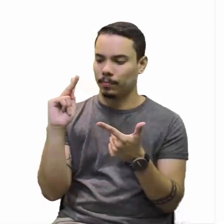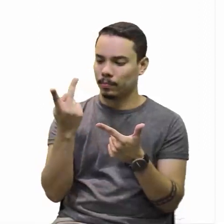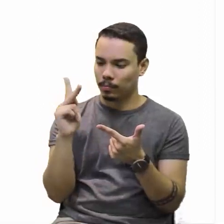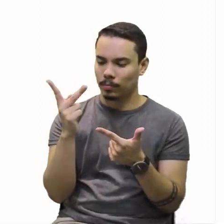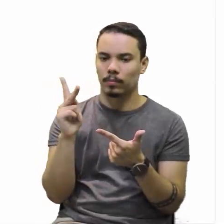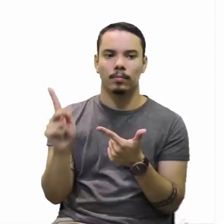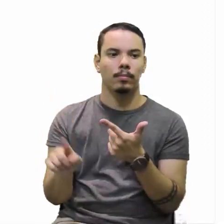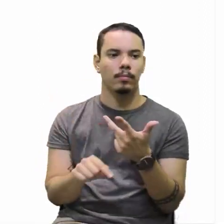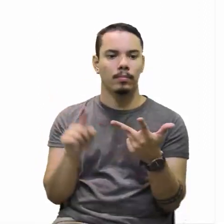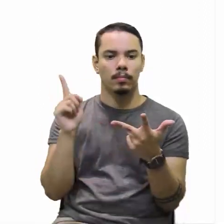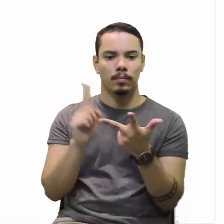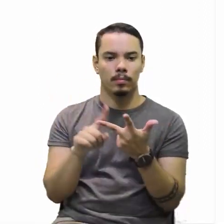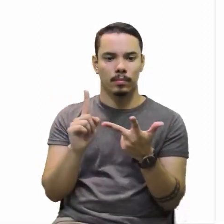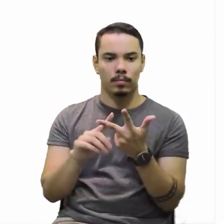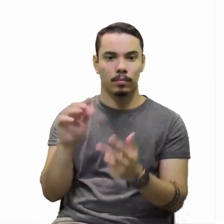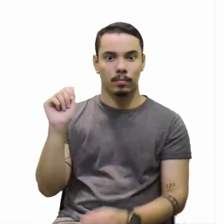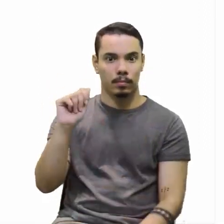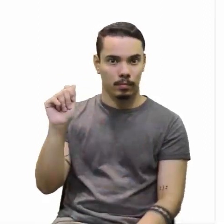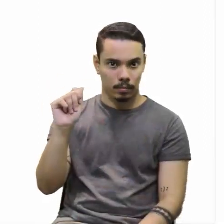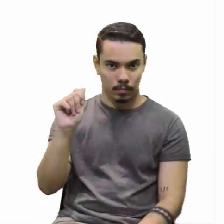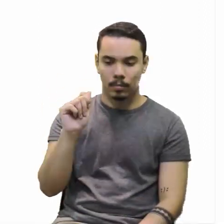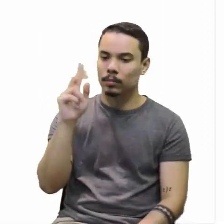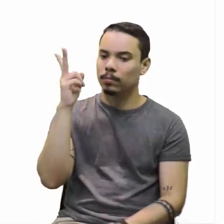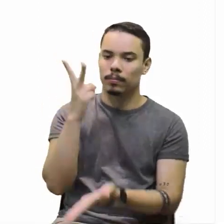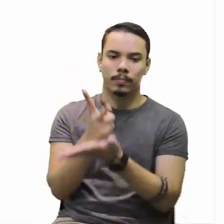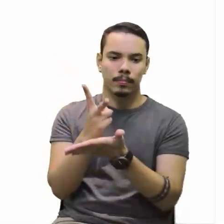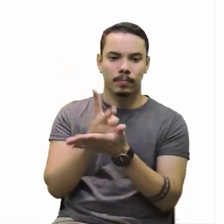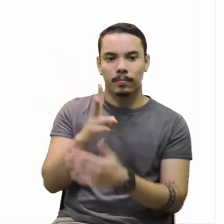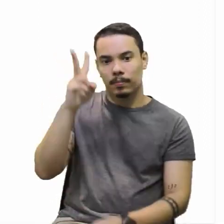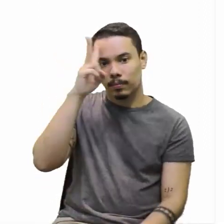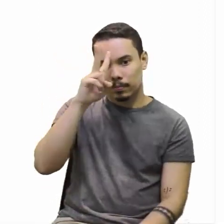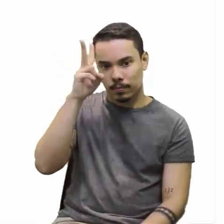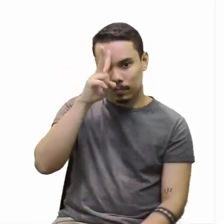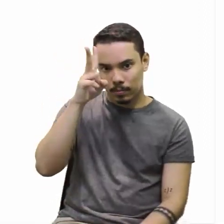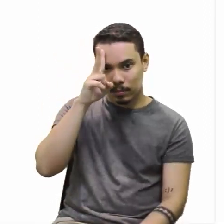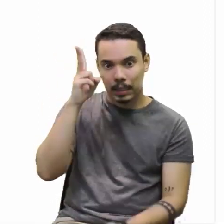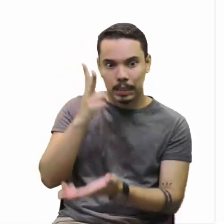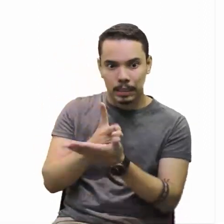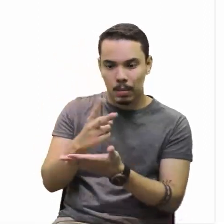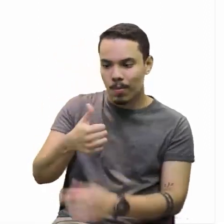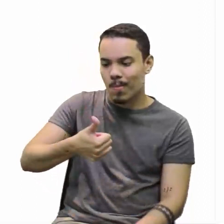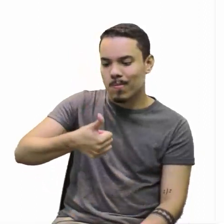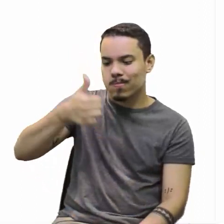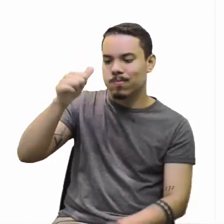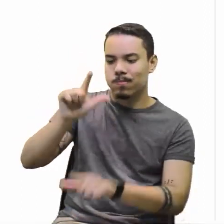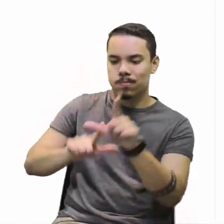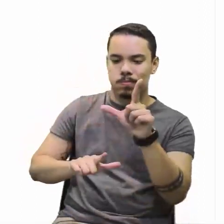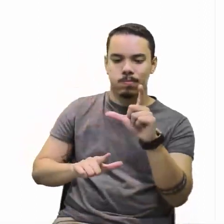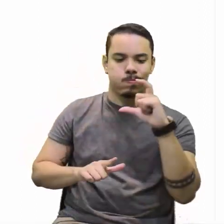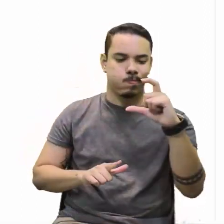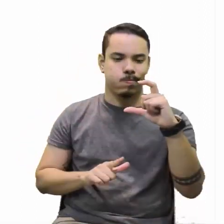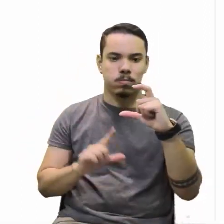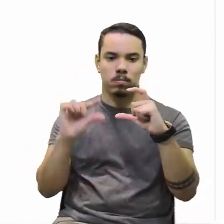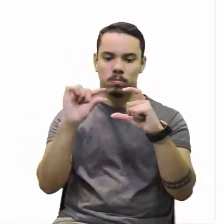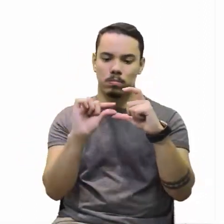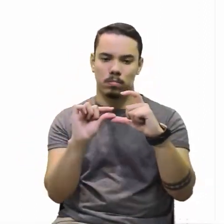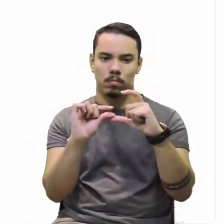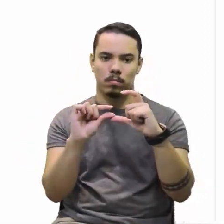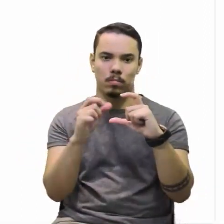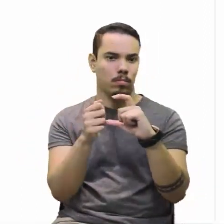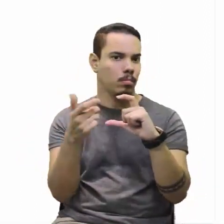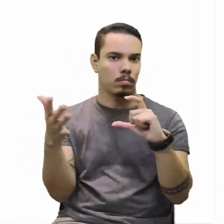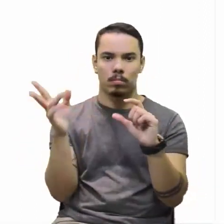RH, ampere, A. Lembrando que a primeira letra é maiúscula, geralmente, e a segunda letra